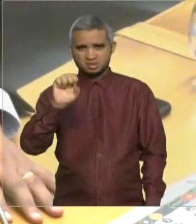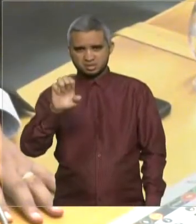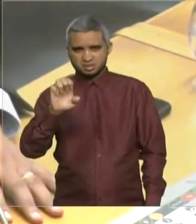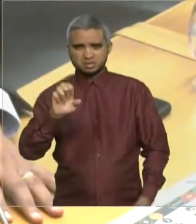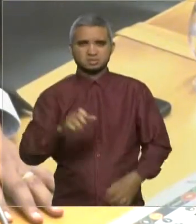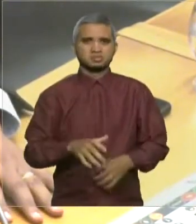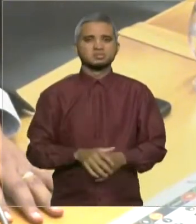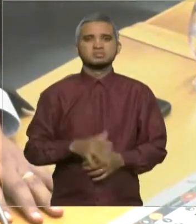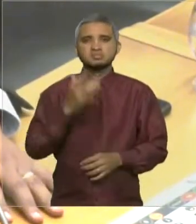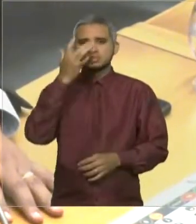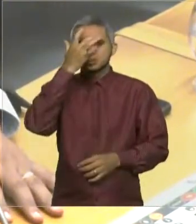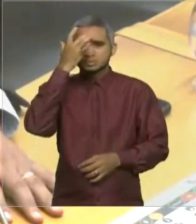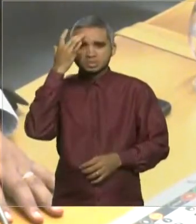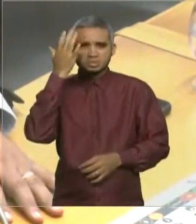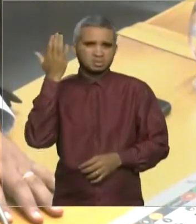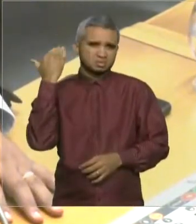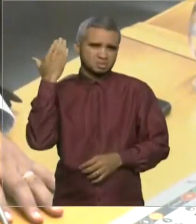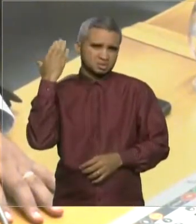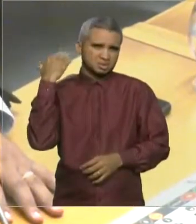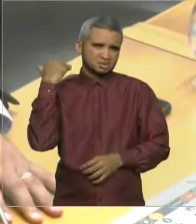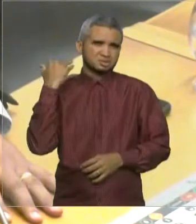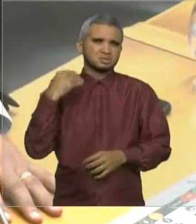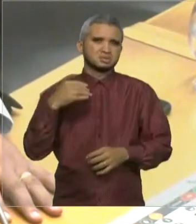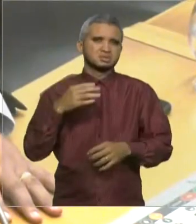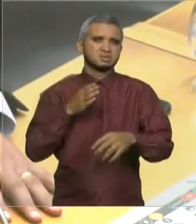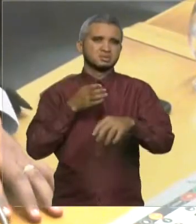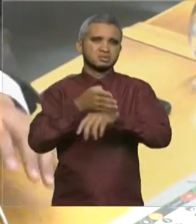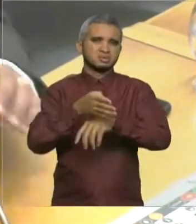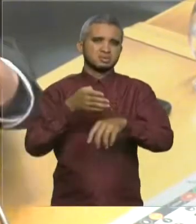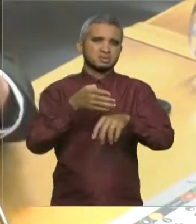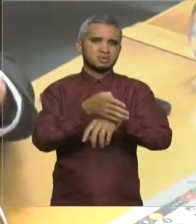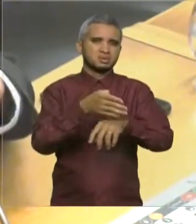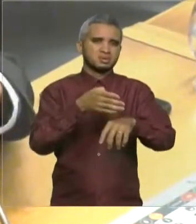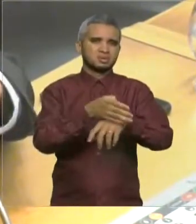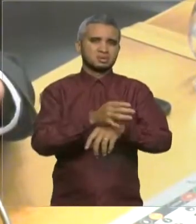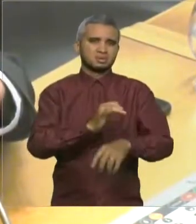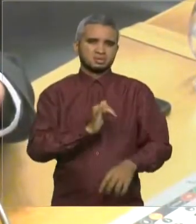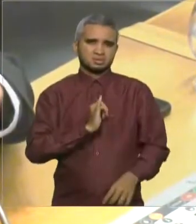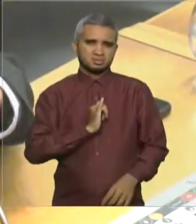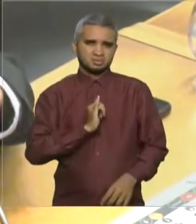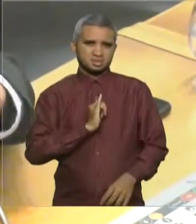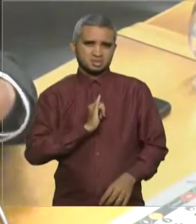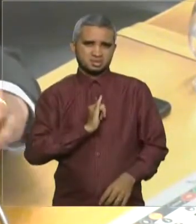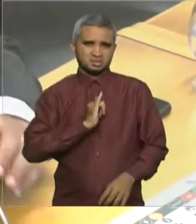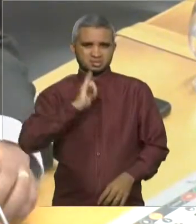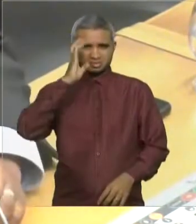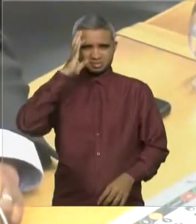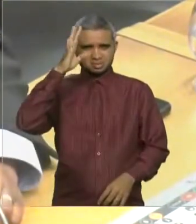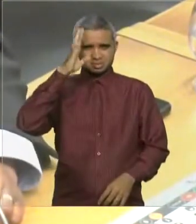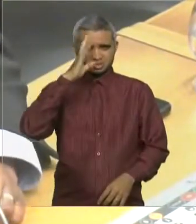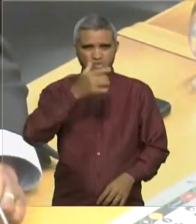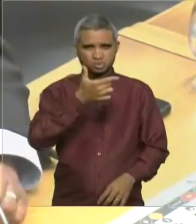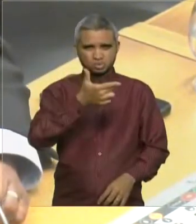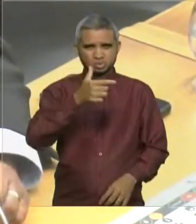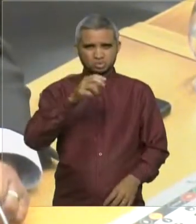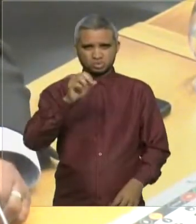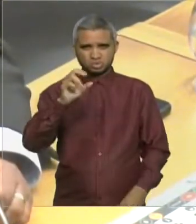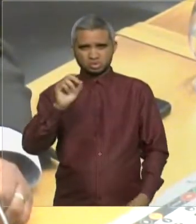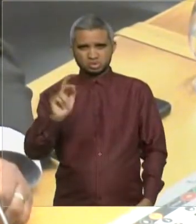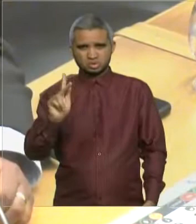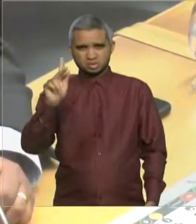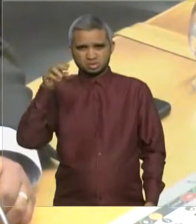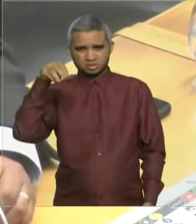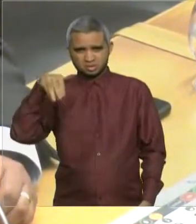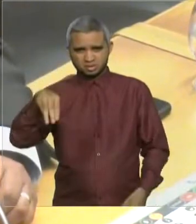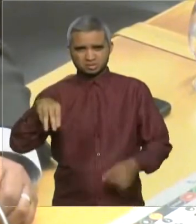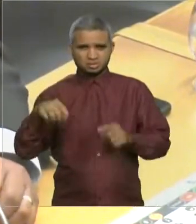para a Imperatriz fazer hemodiálise. Imagina só, o paciente ter que andar 200 quilômetros para ir,